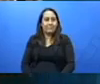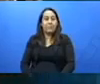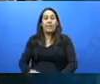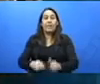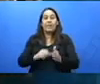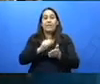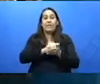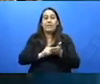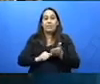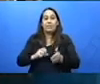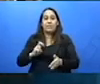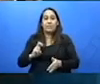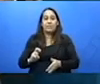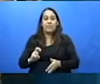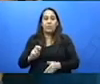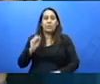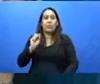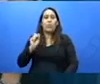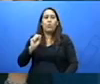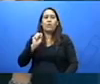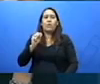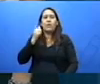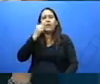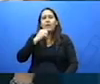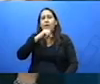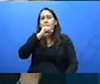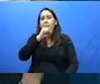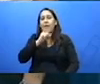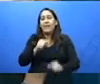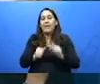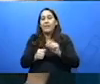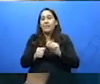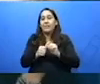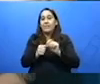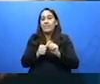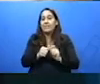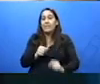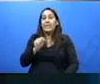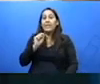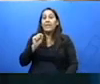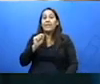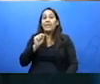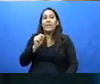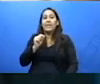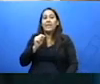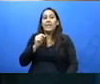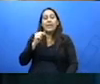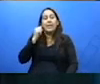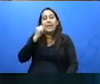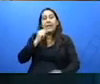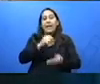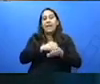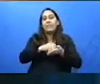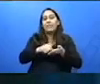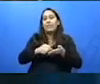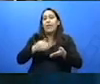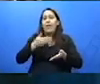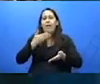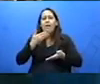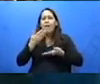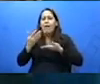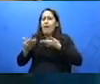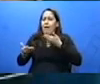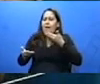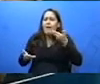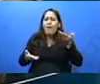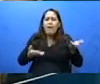5. O que a mãe fazia que deixava a Blandina encantada? A mãe dela fazia o